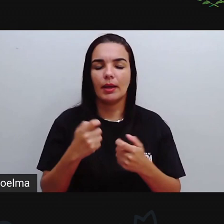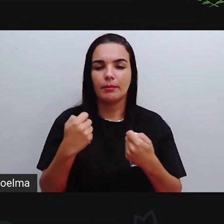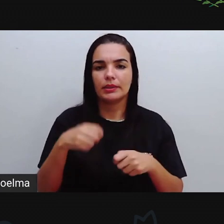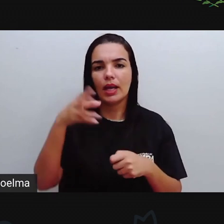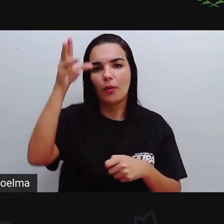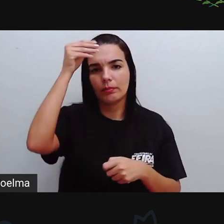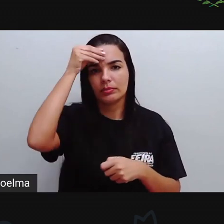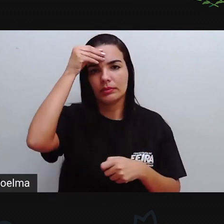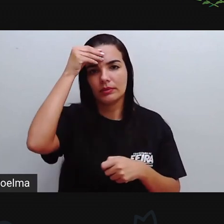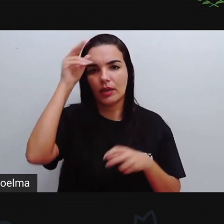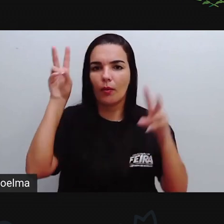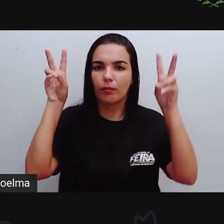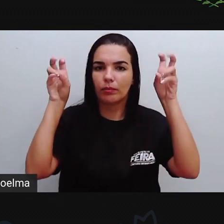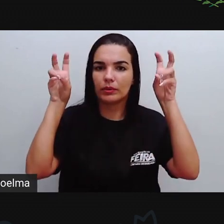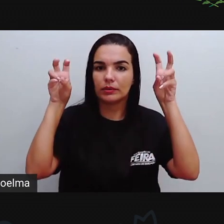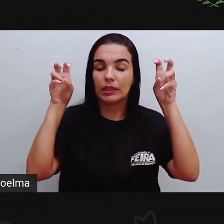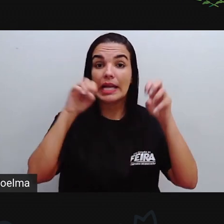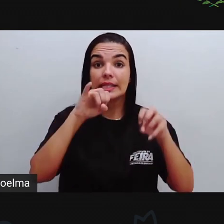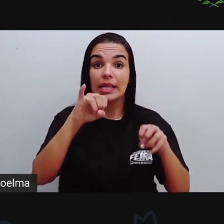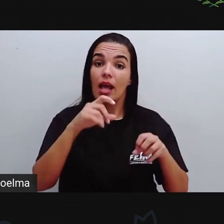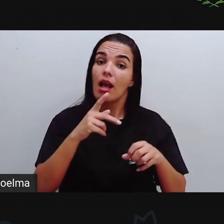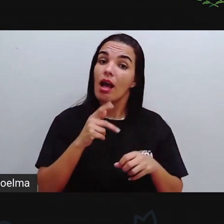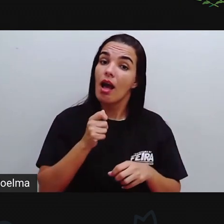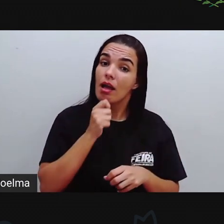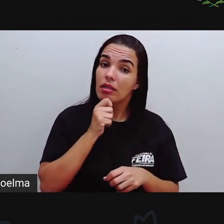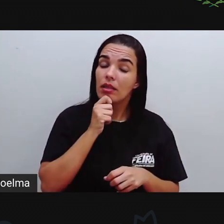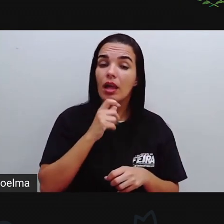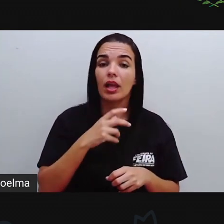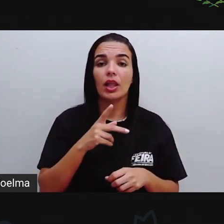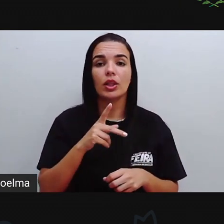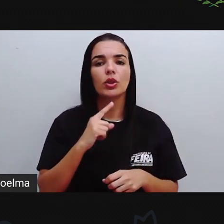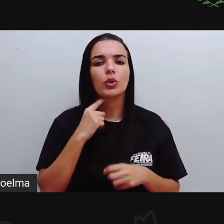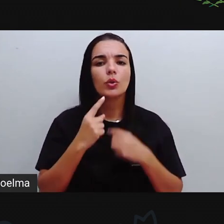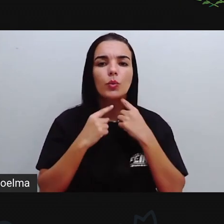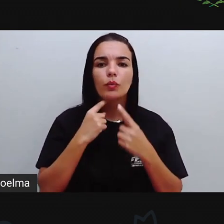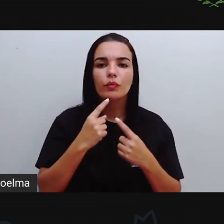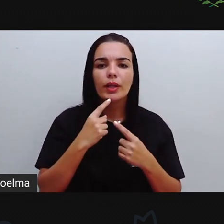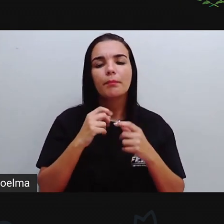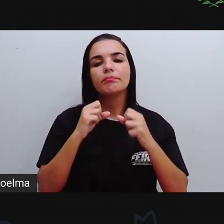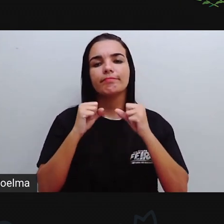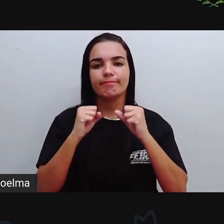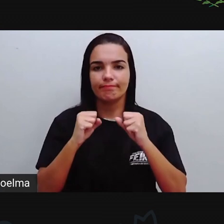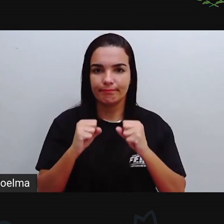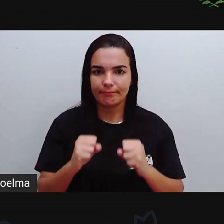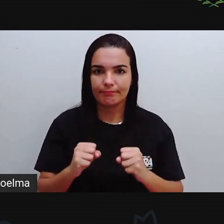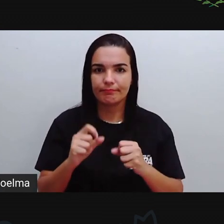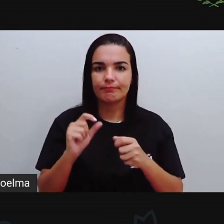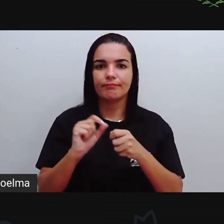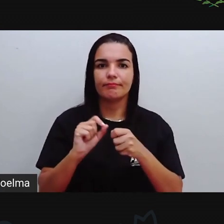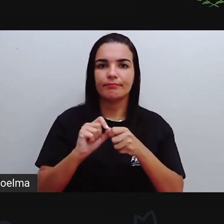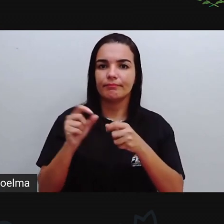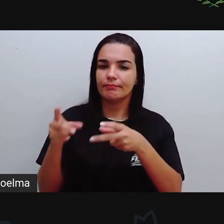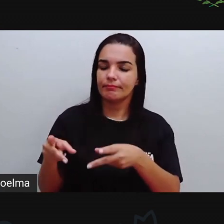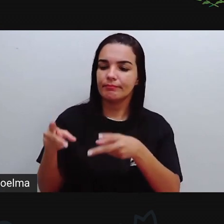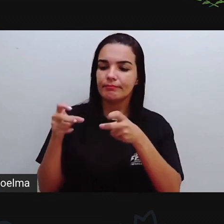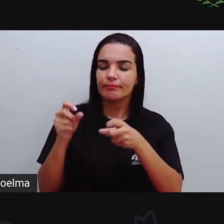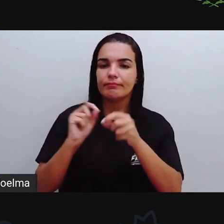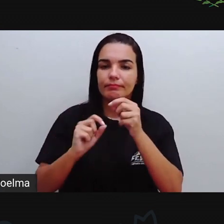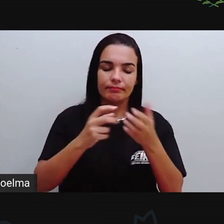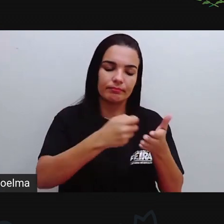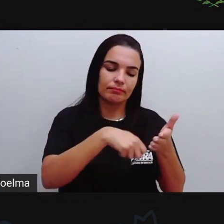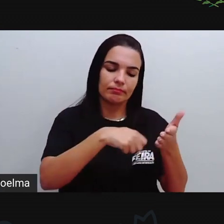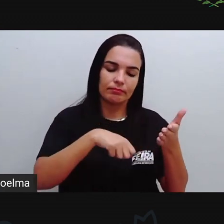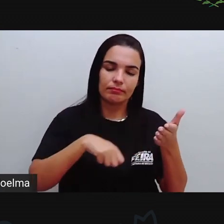assunto. Se mesmo assim vocês sentirem alguma dúvida, vocês podem estar fazendo essas observações no caderno de